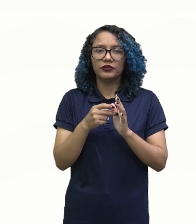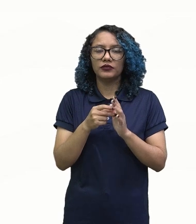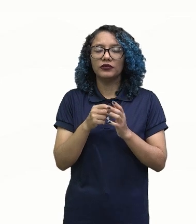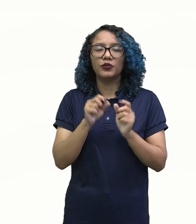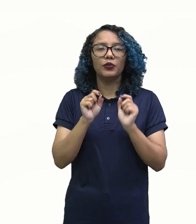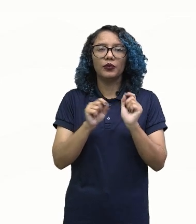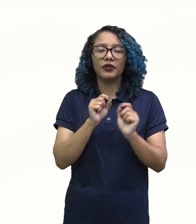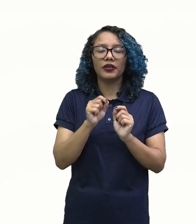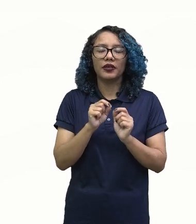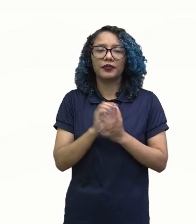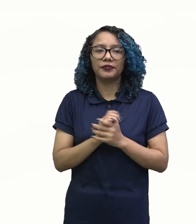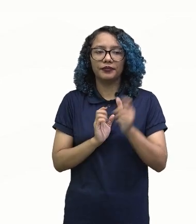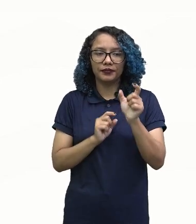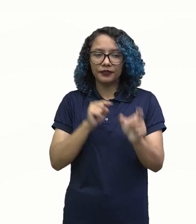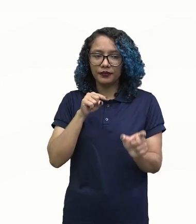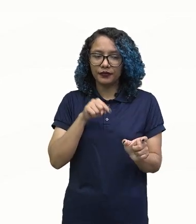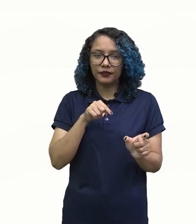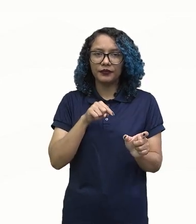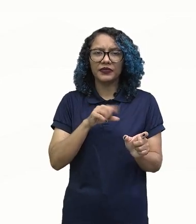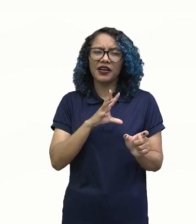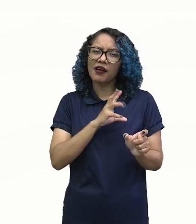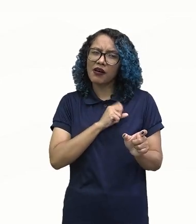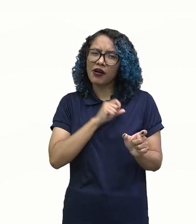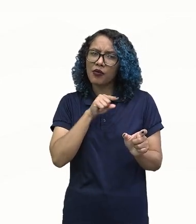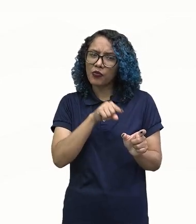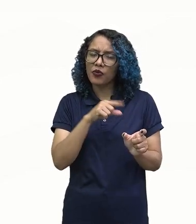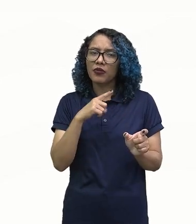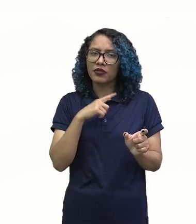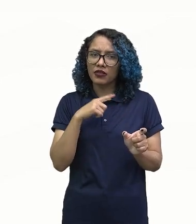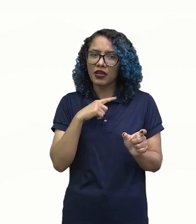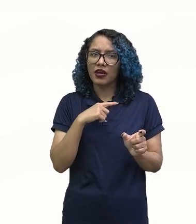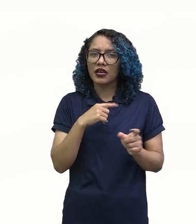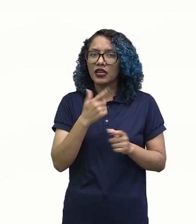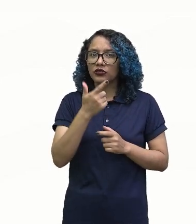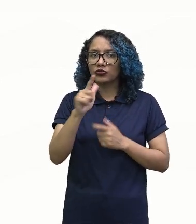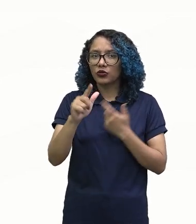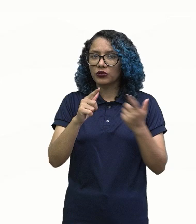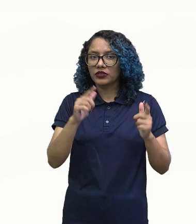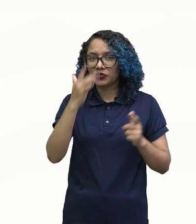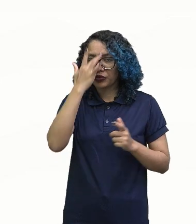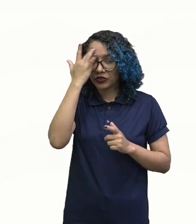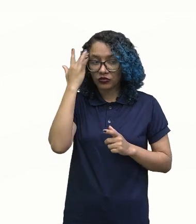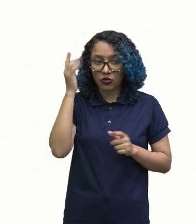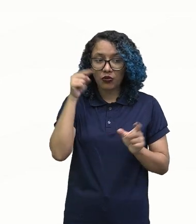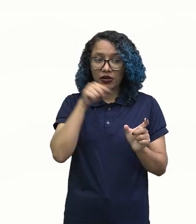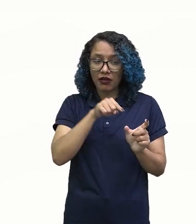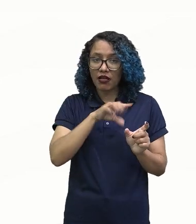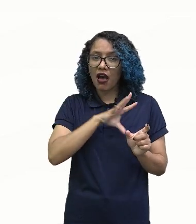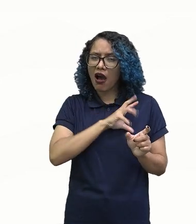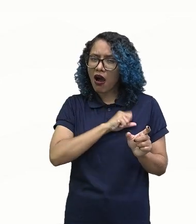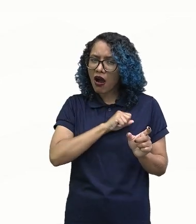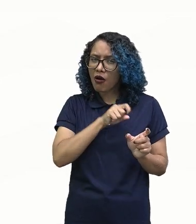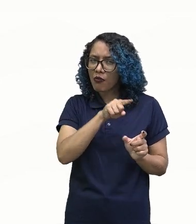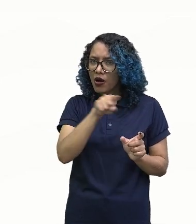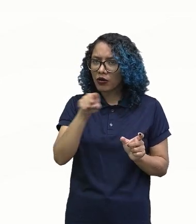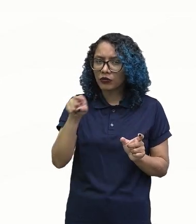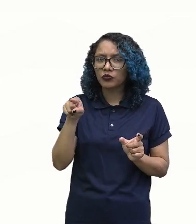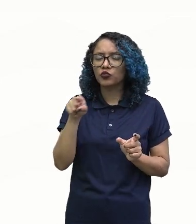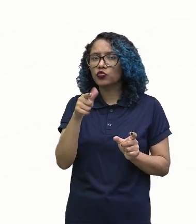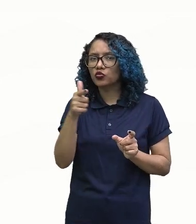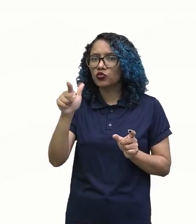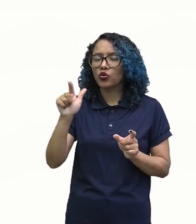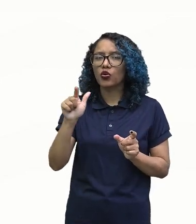pessoa ama as pessoas, né? Tem esse sentimento pelas pessoas, o